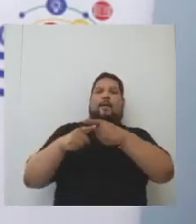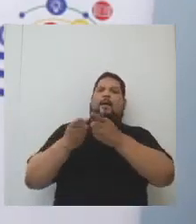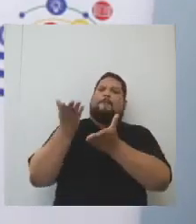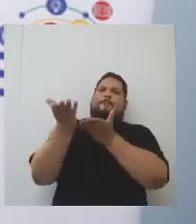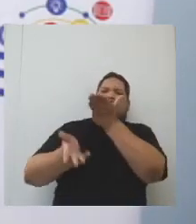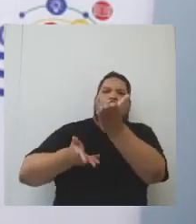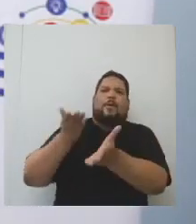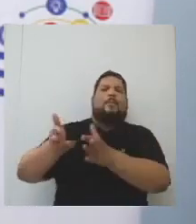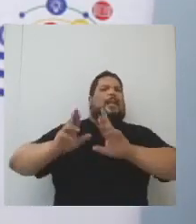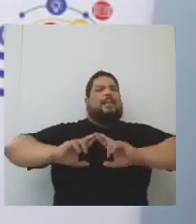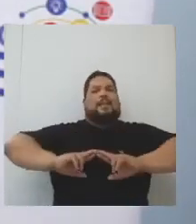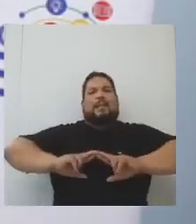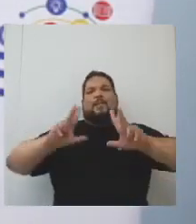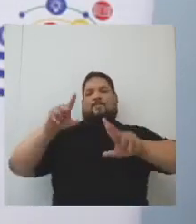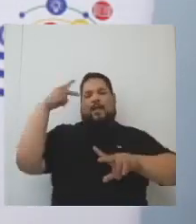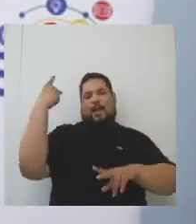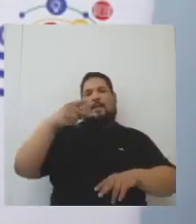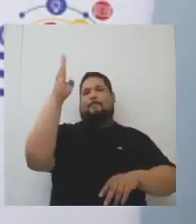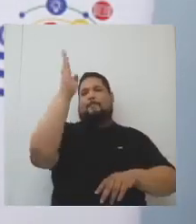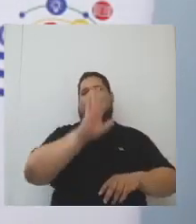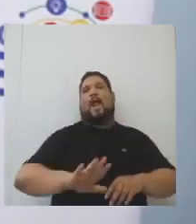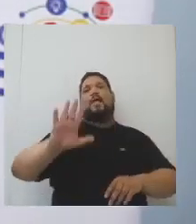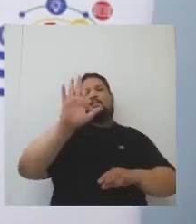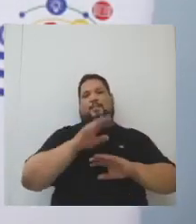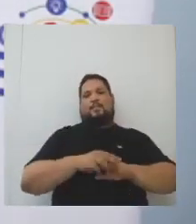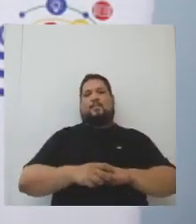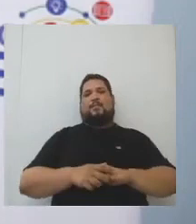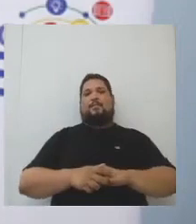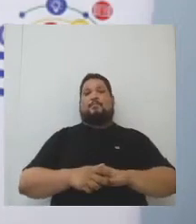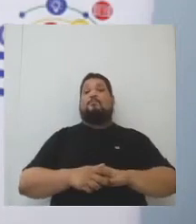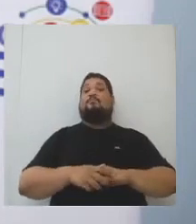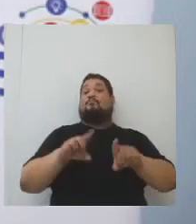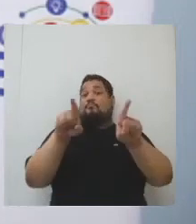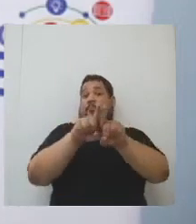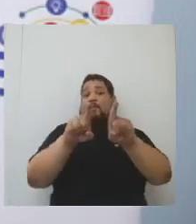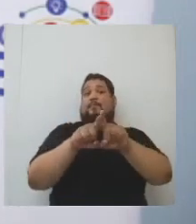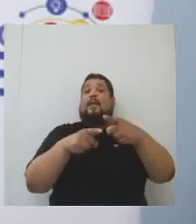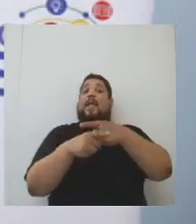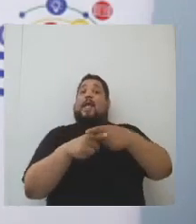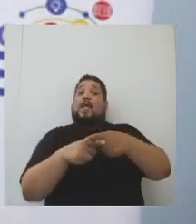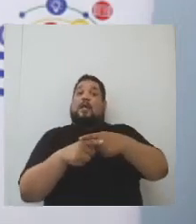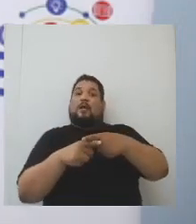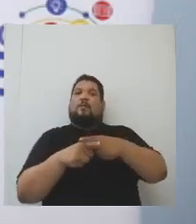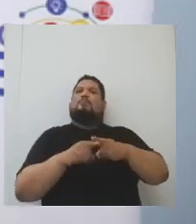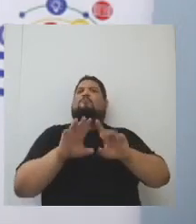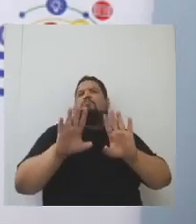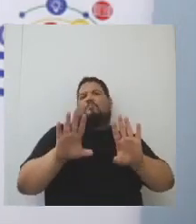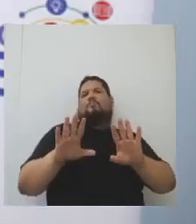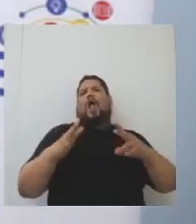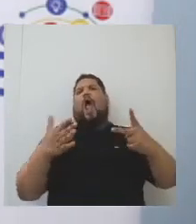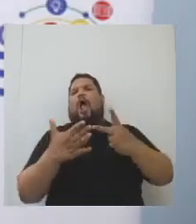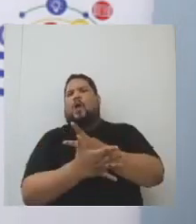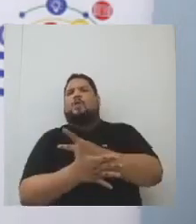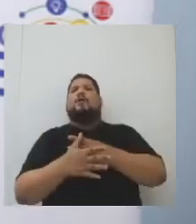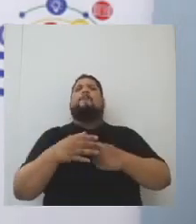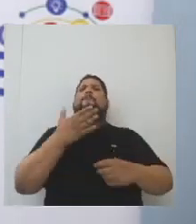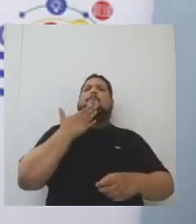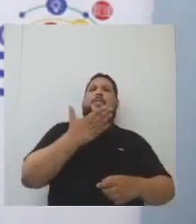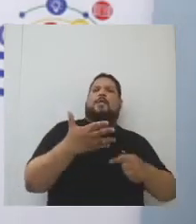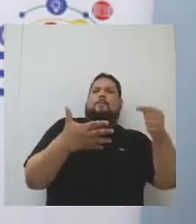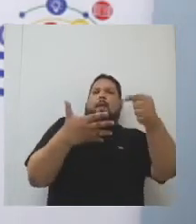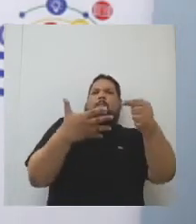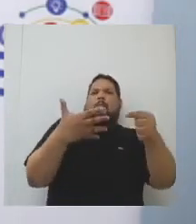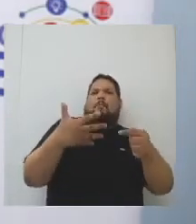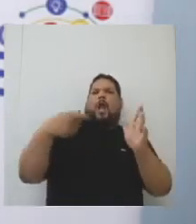forma diferente aqui, tá certo? Ao mesmo tempo que os ingleses também fizeram algumas exigências.